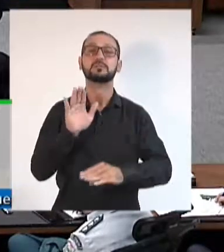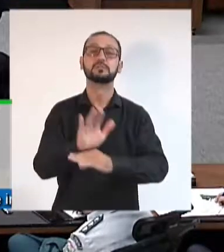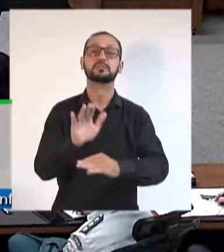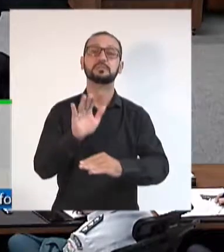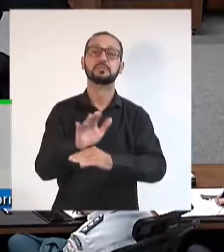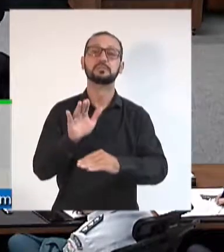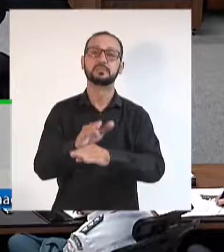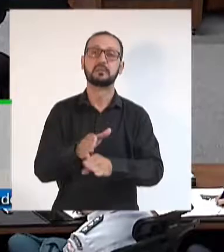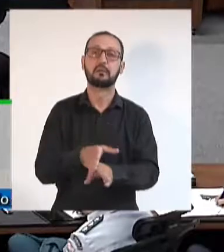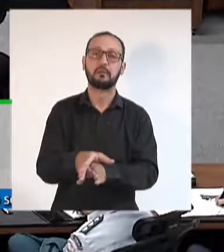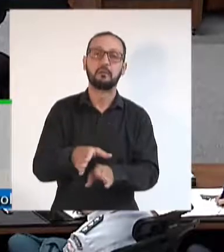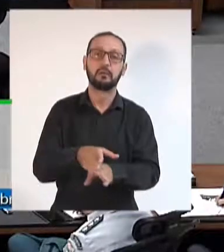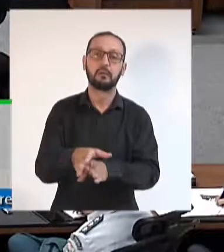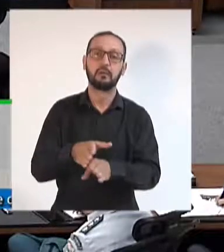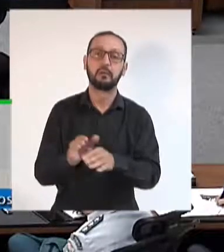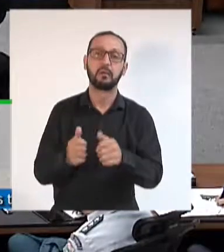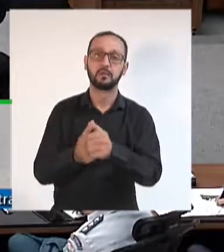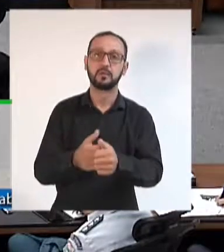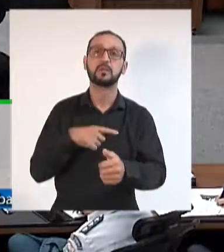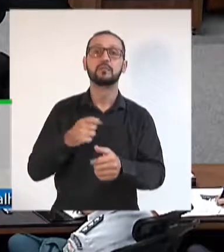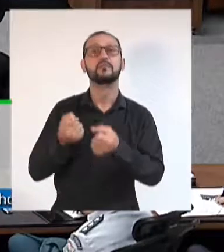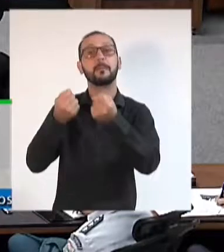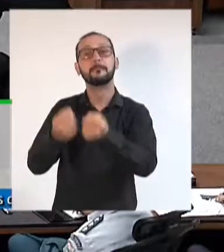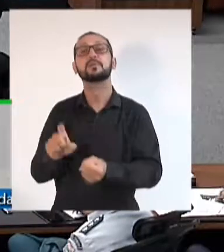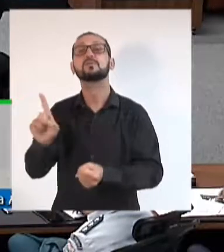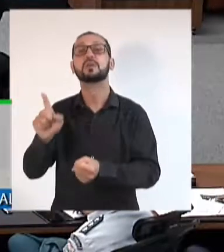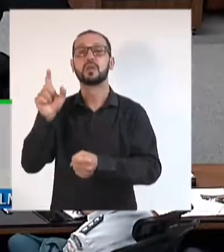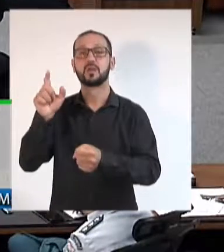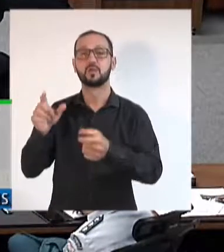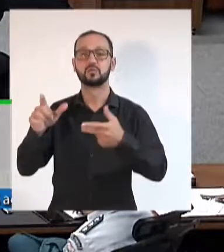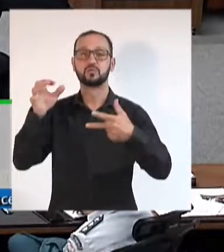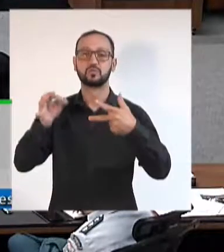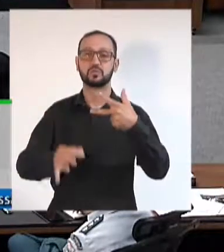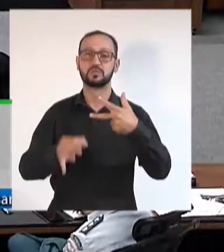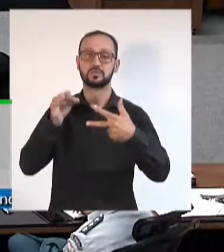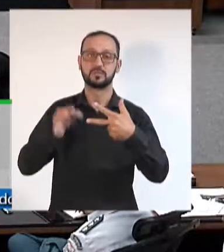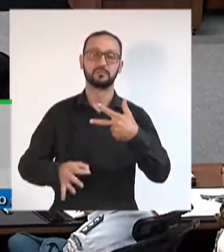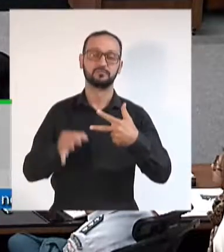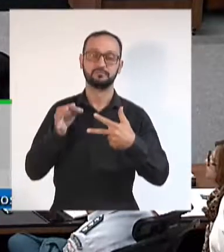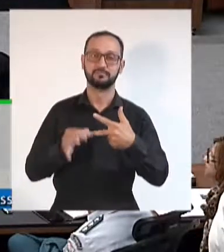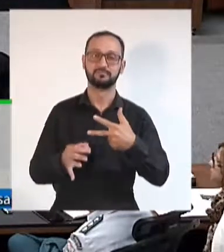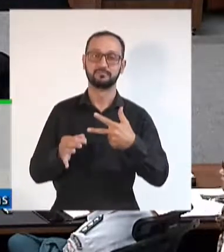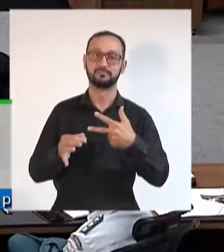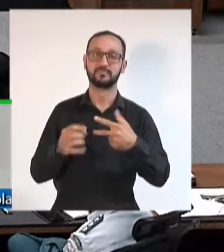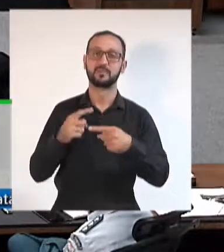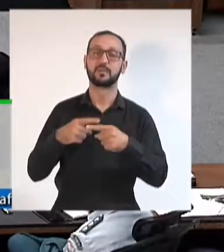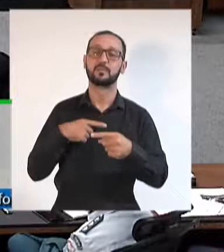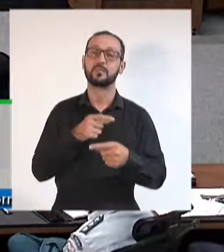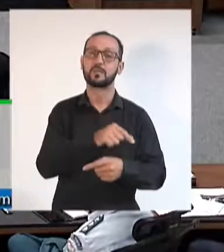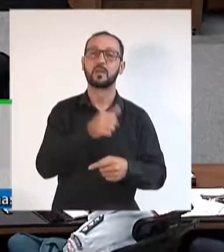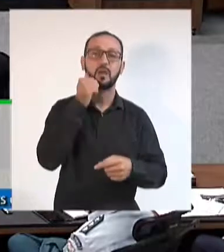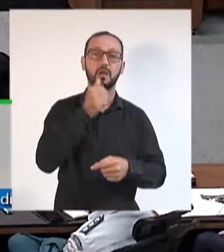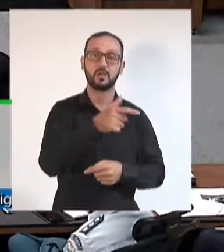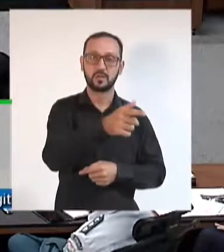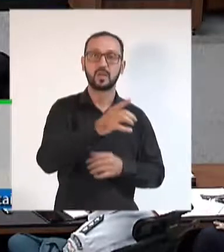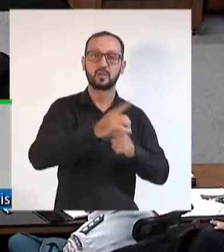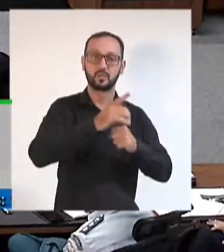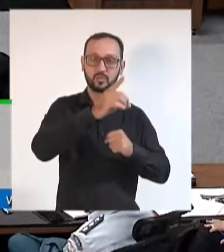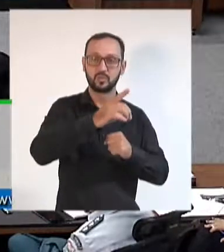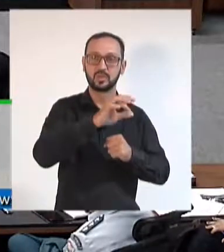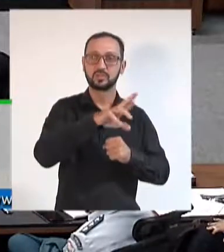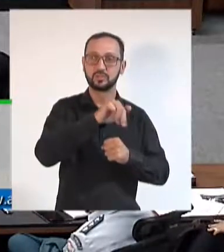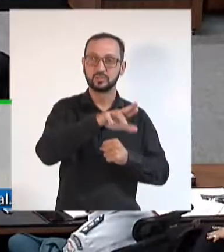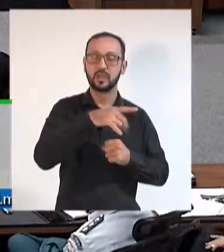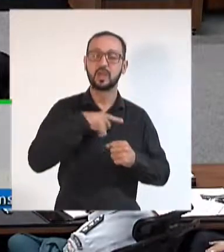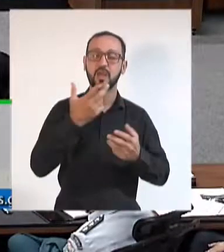que vai acontecer? Sobrecarregar o judiciário, porque daí ele vai ficar correndo atrás do que a doutora Cristiane acabou de falar. São